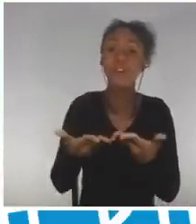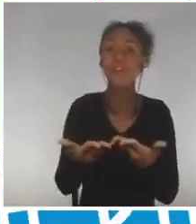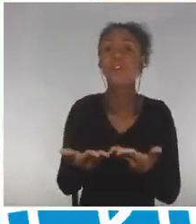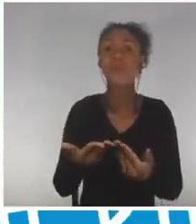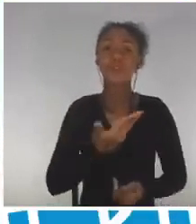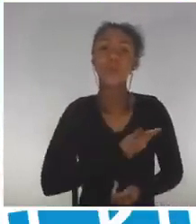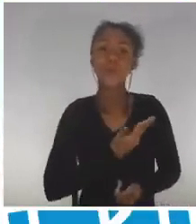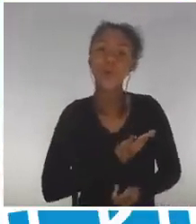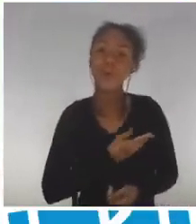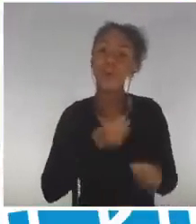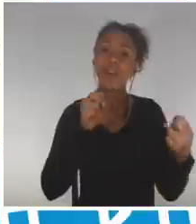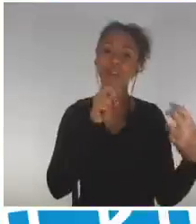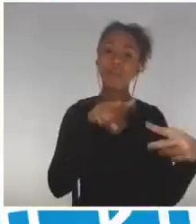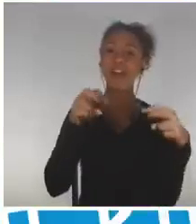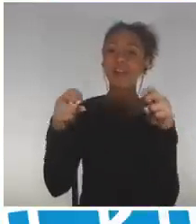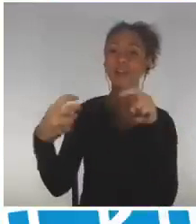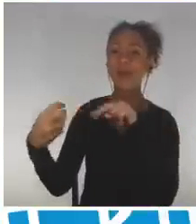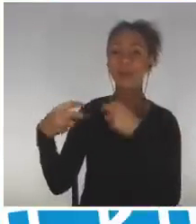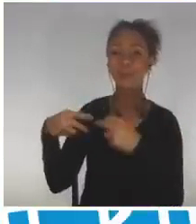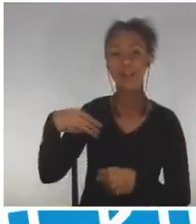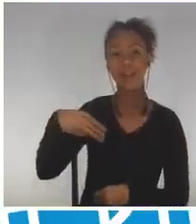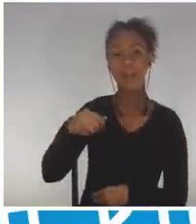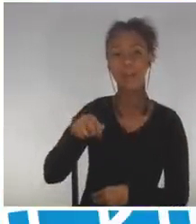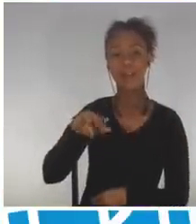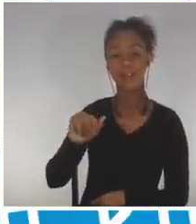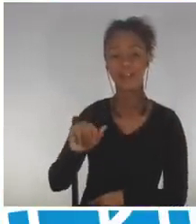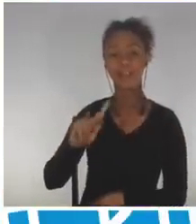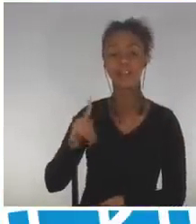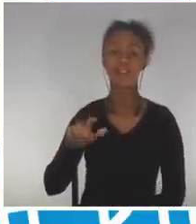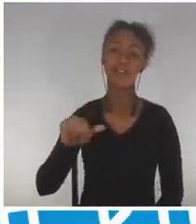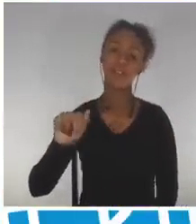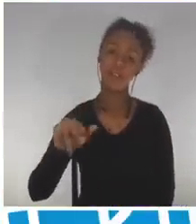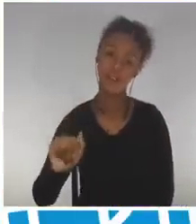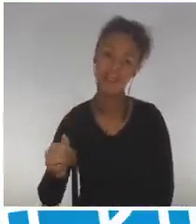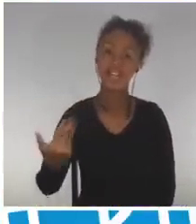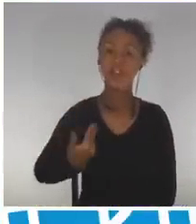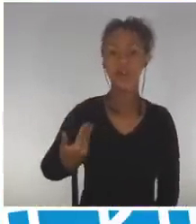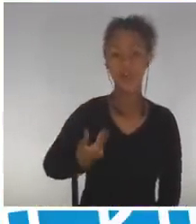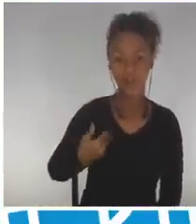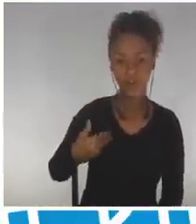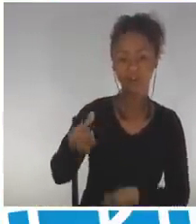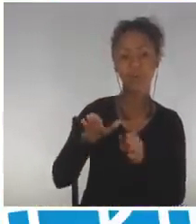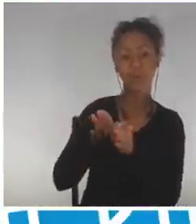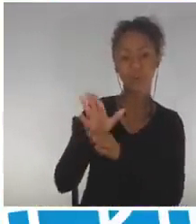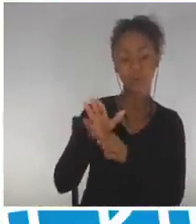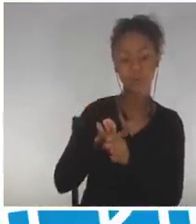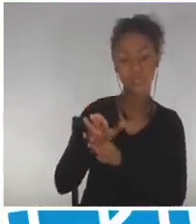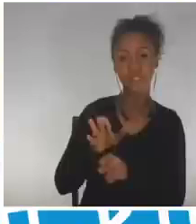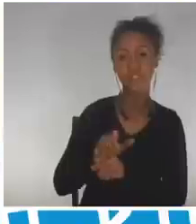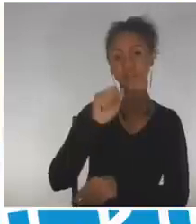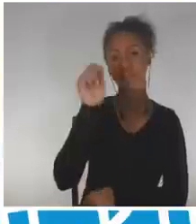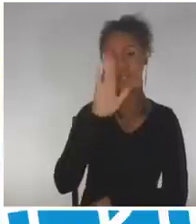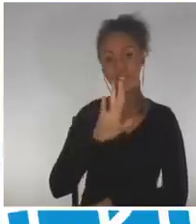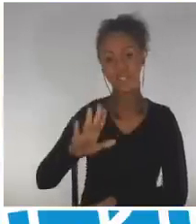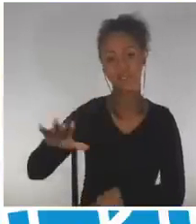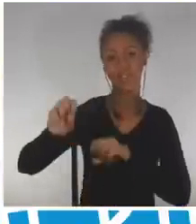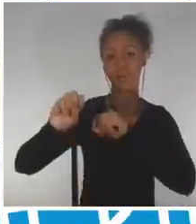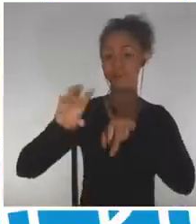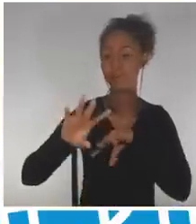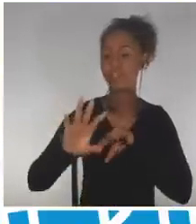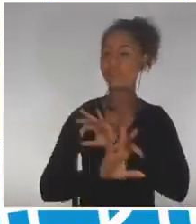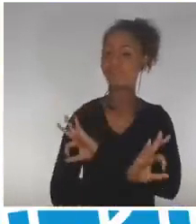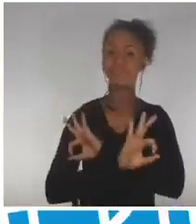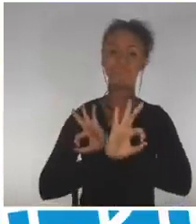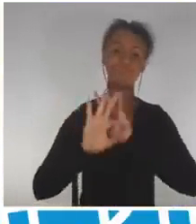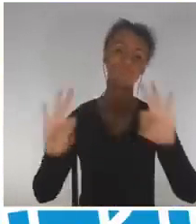como a Maria Helena, minha colega do Conselho Nacional de Educação, que conduziu muito bem, né, esse debate, a pessoa assim,